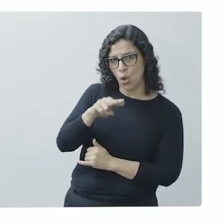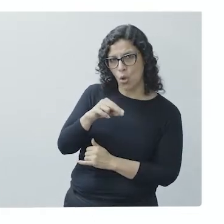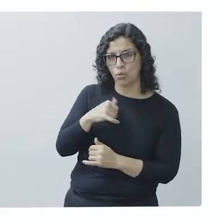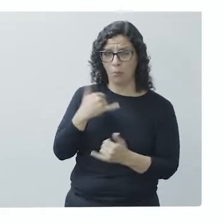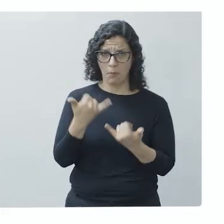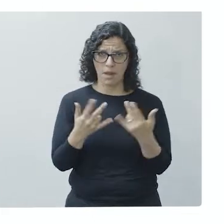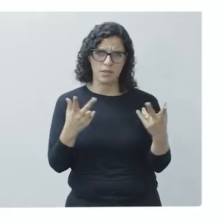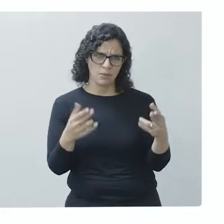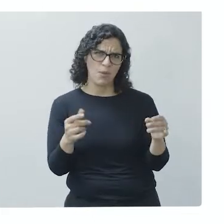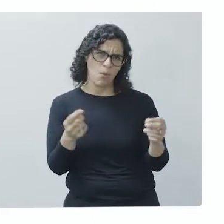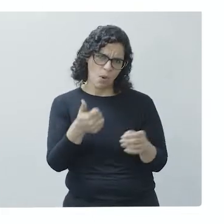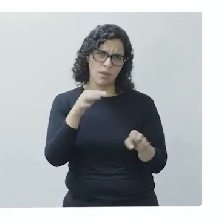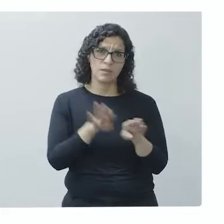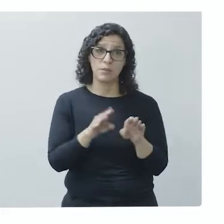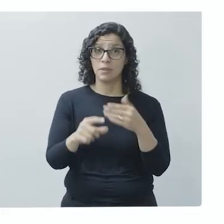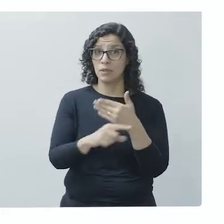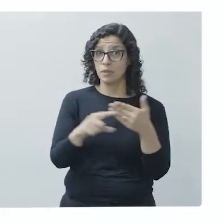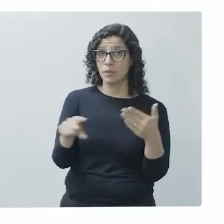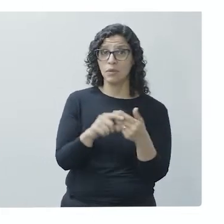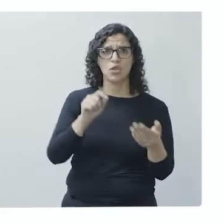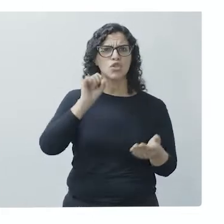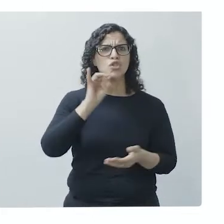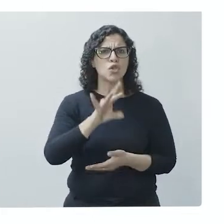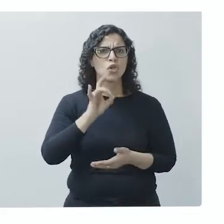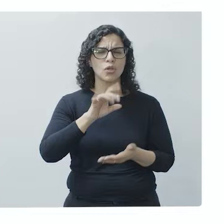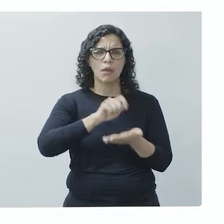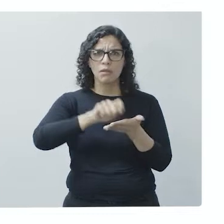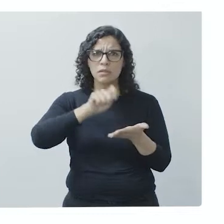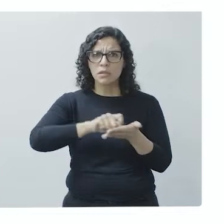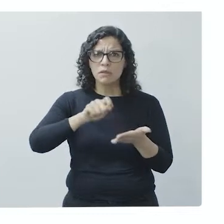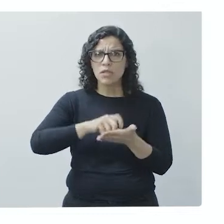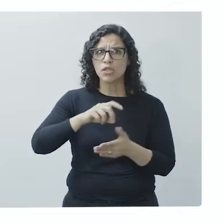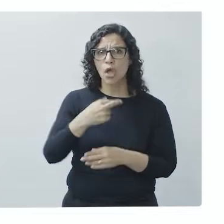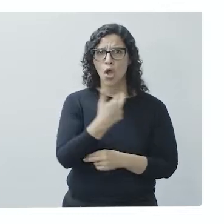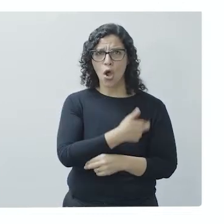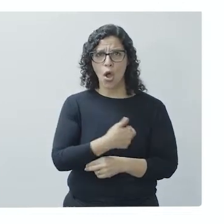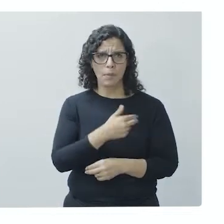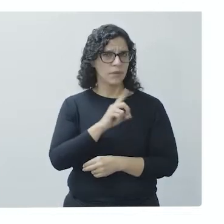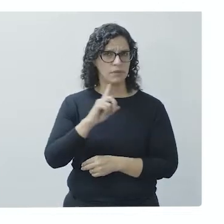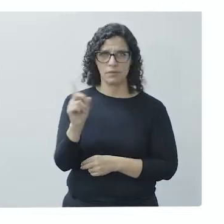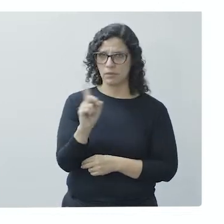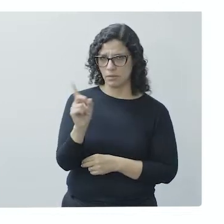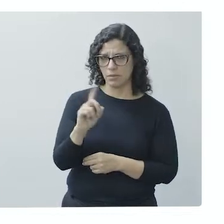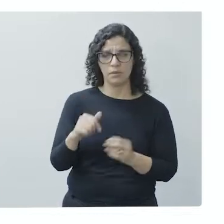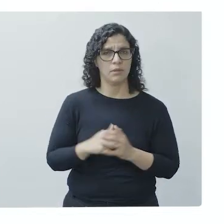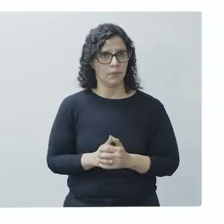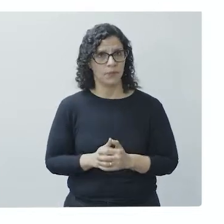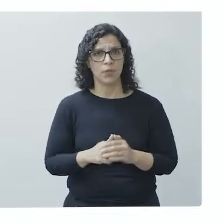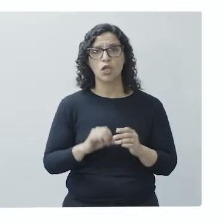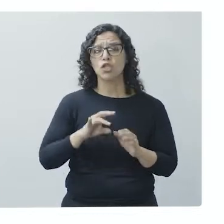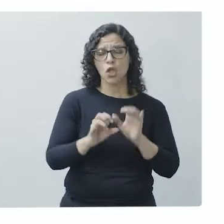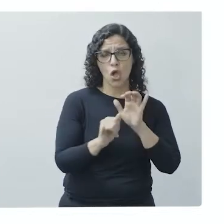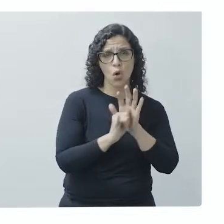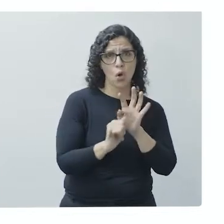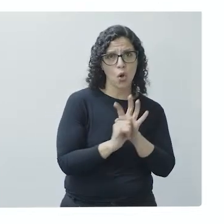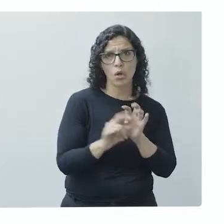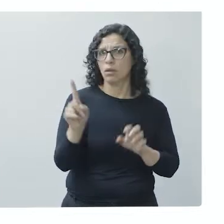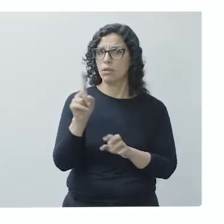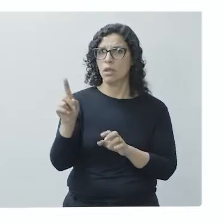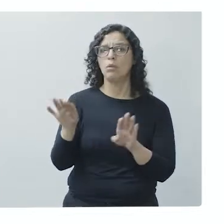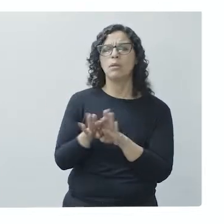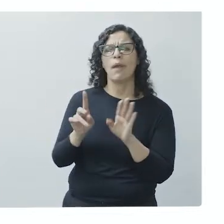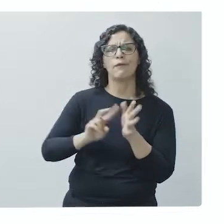muito próximos, e o nosso autor, ele não escrevia somente romances, né? Ele não escrevia somente crônica, ele escrevia